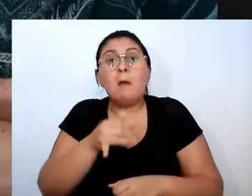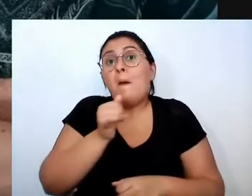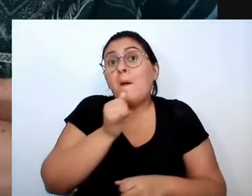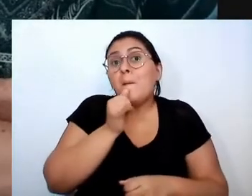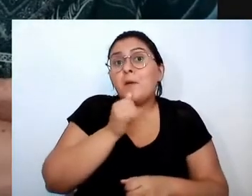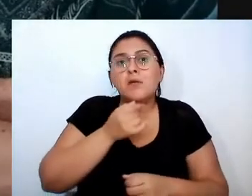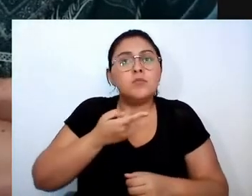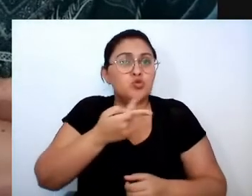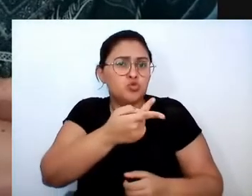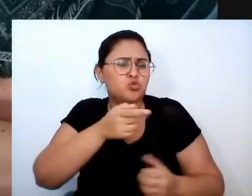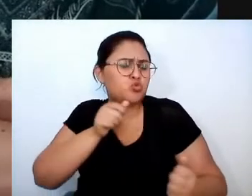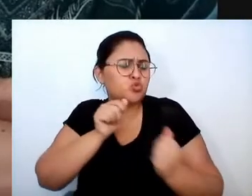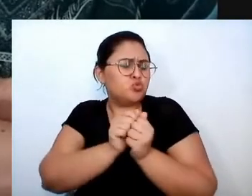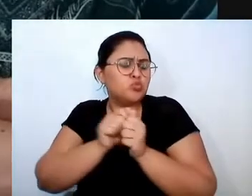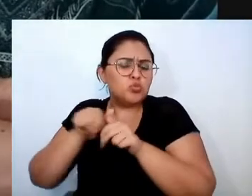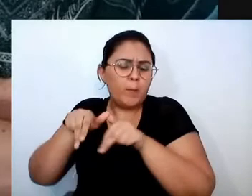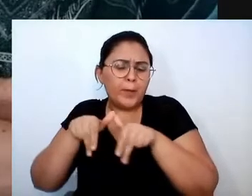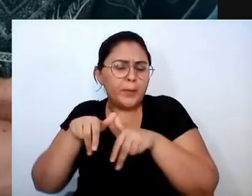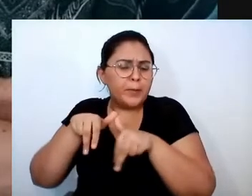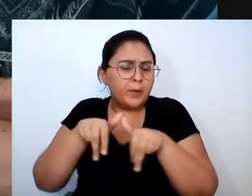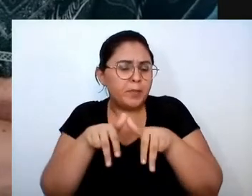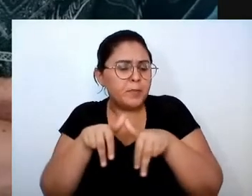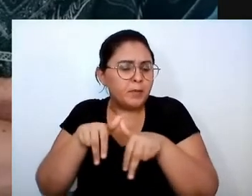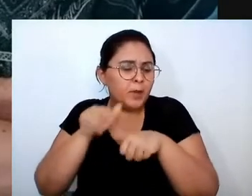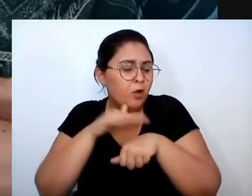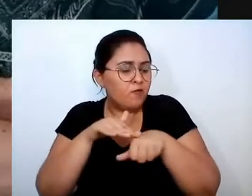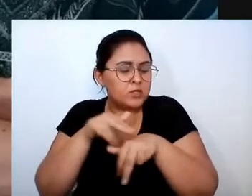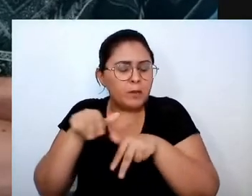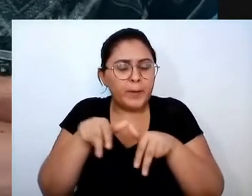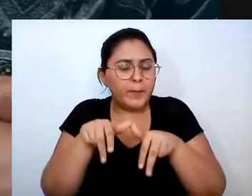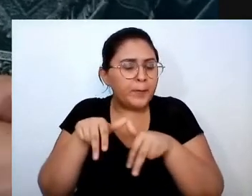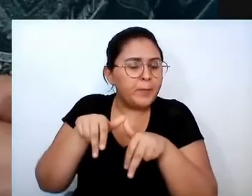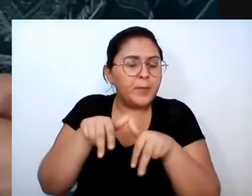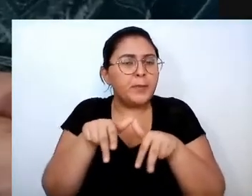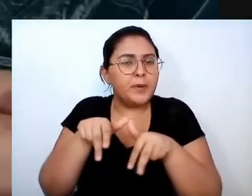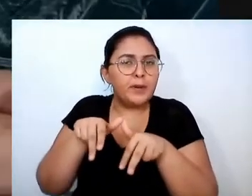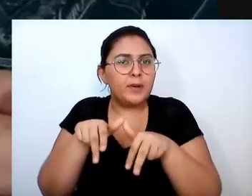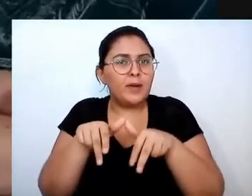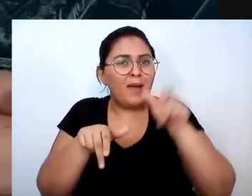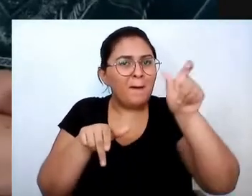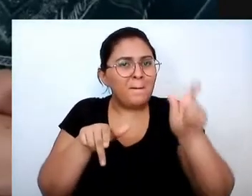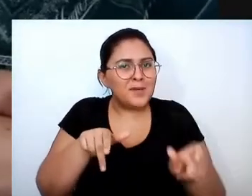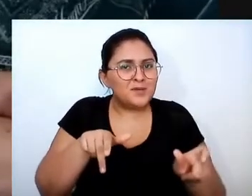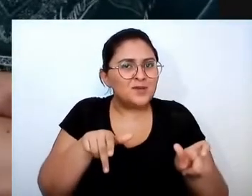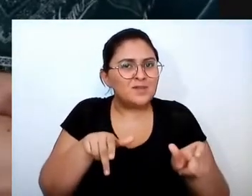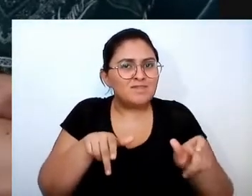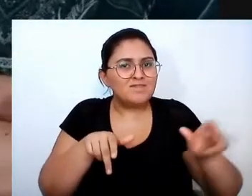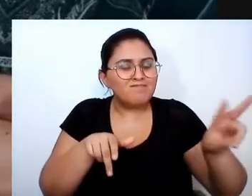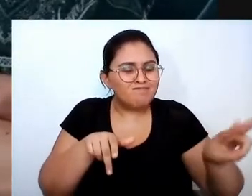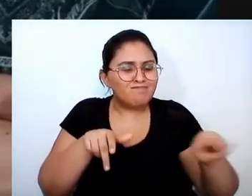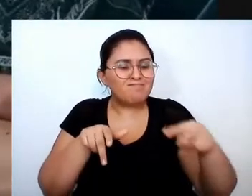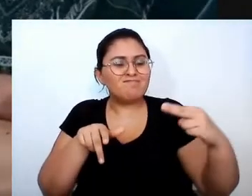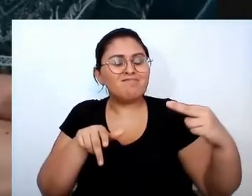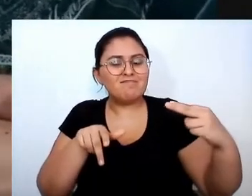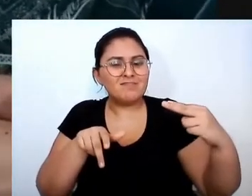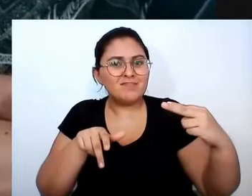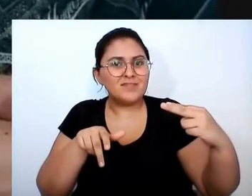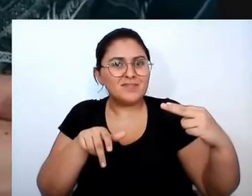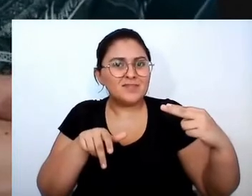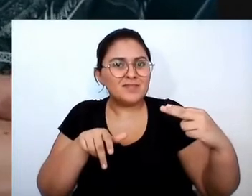lugar, né? A gente bem próximo, conversando. Aí chega uma sim, pessoa que quer falar comigo, ela nunca vai sim, chegar para